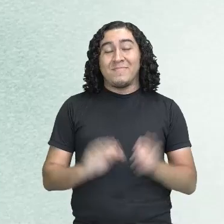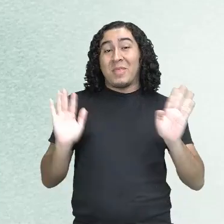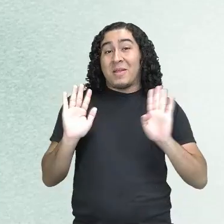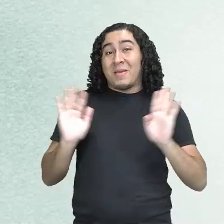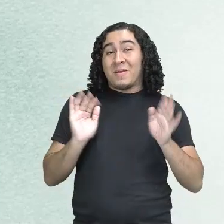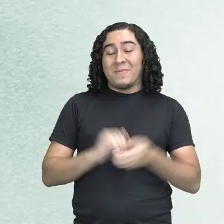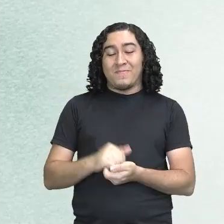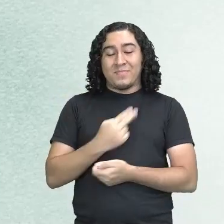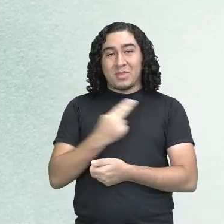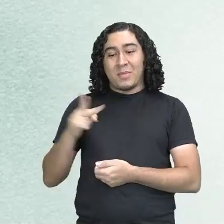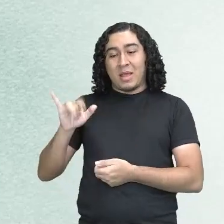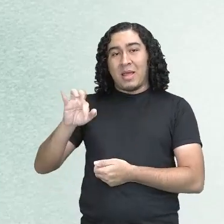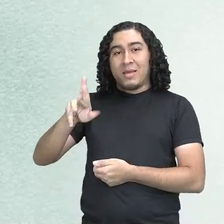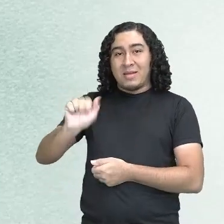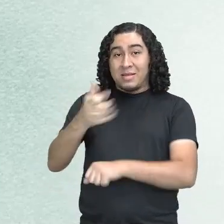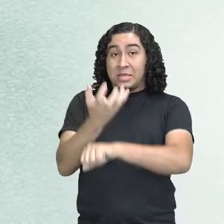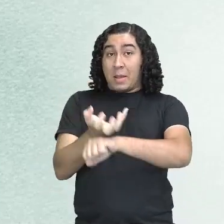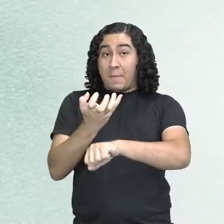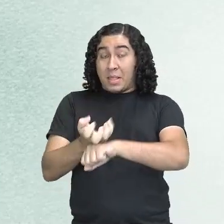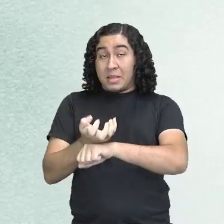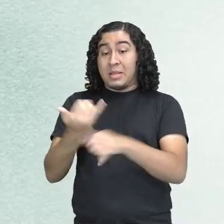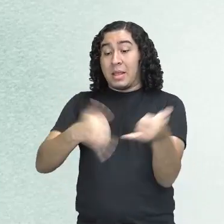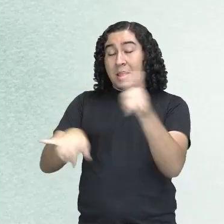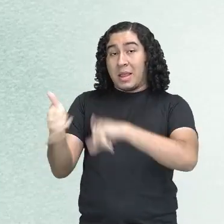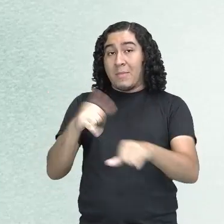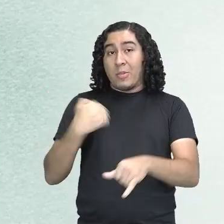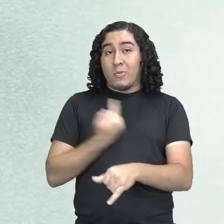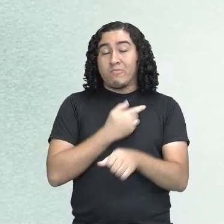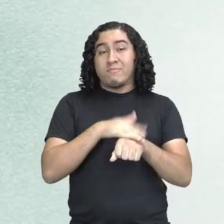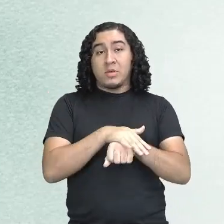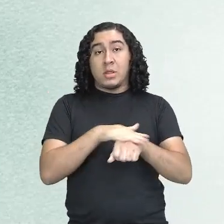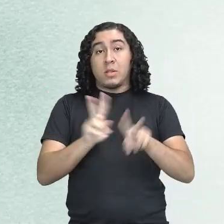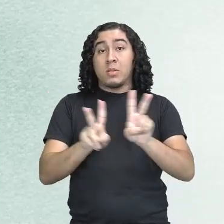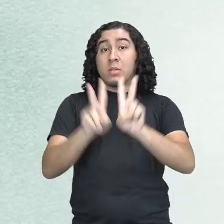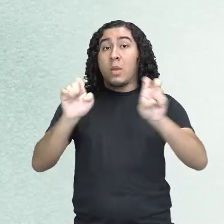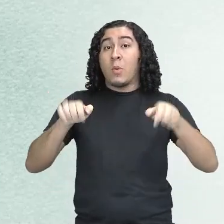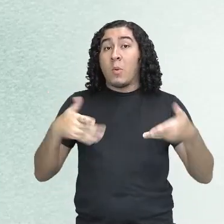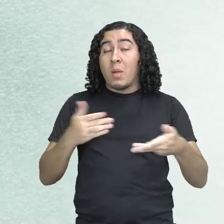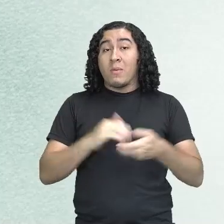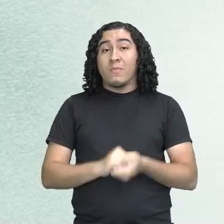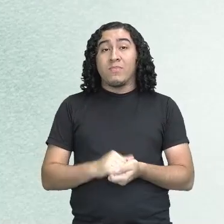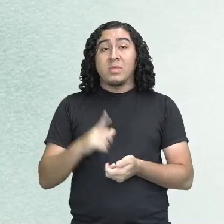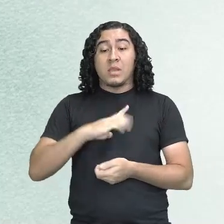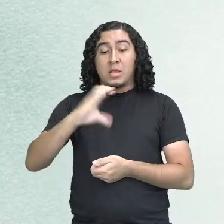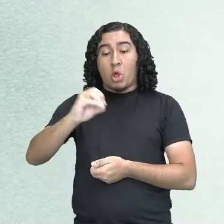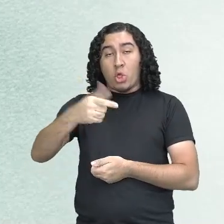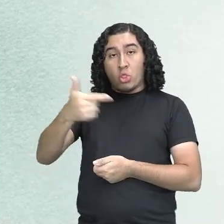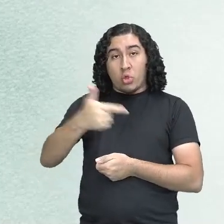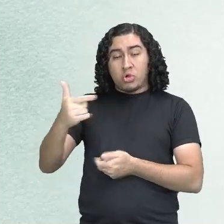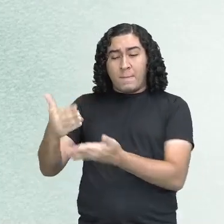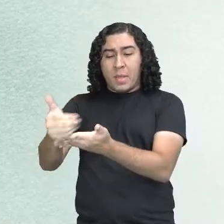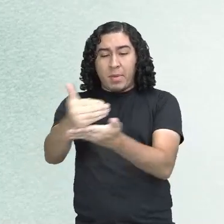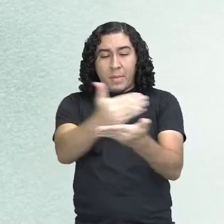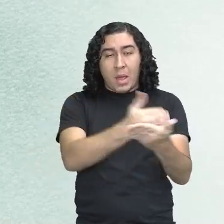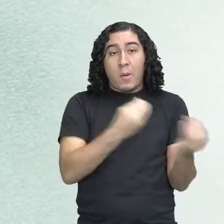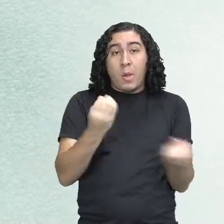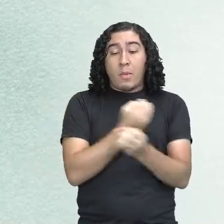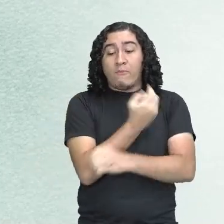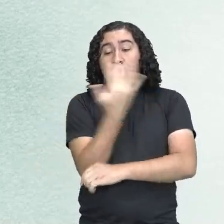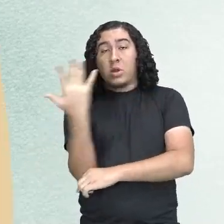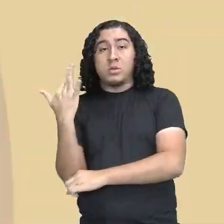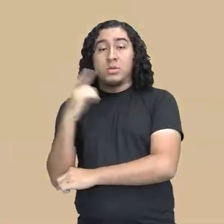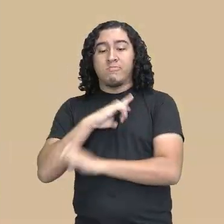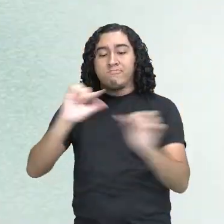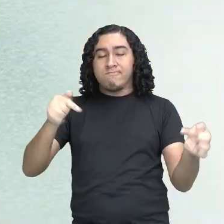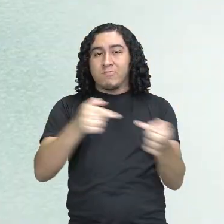Olá, sou a professora Yara, professora de Química, e a gente vai conversar um pouquinho sobre o sequestro do carbono e o que essas florestas tropicais têm a